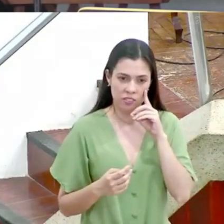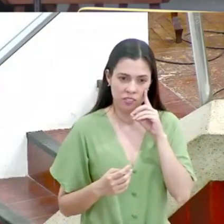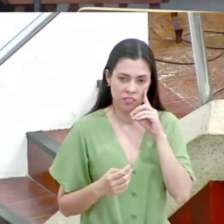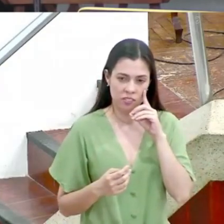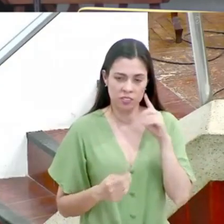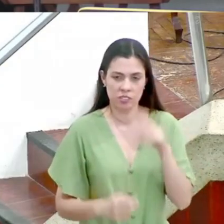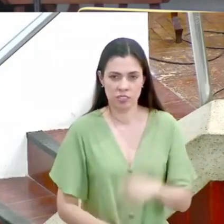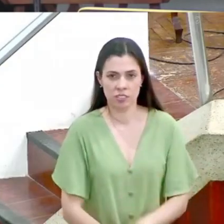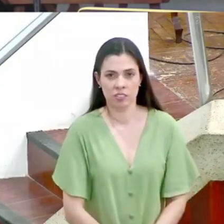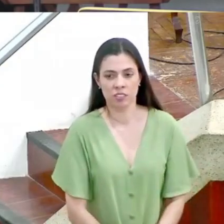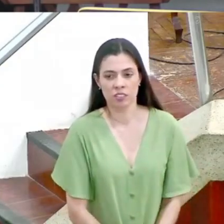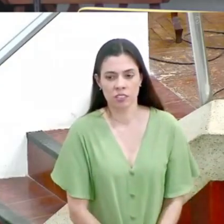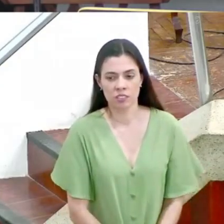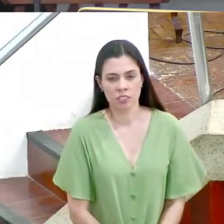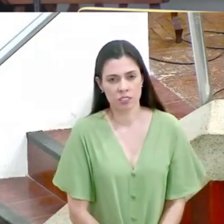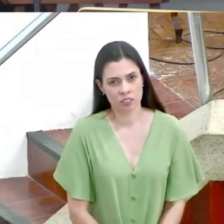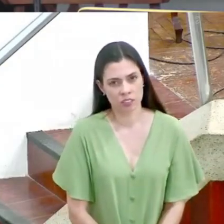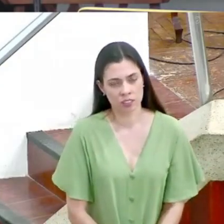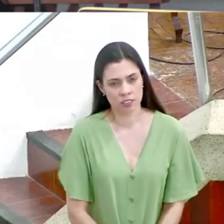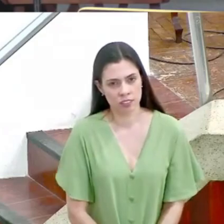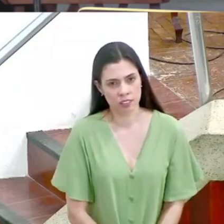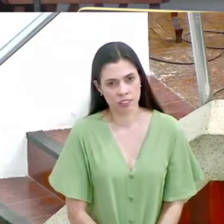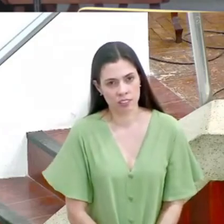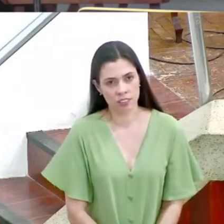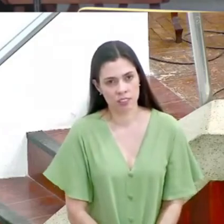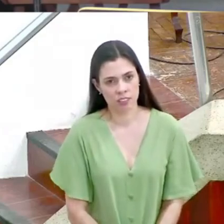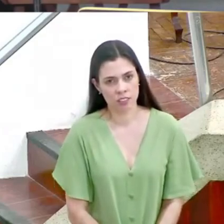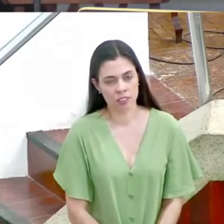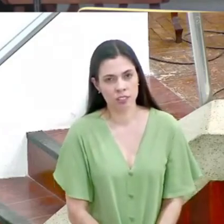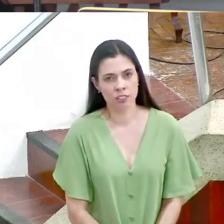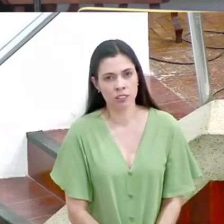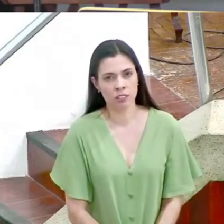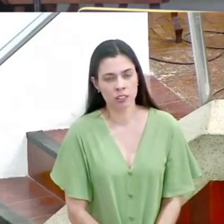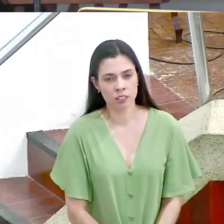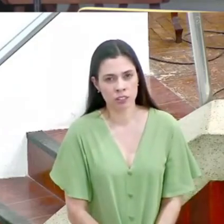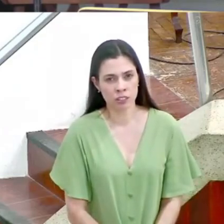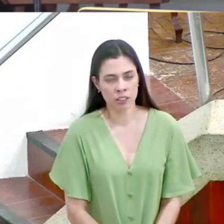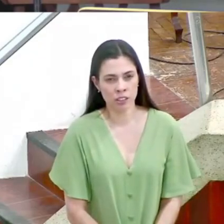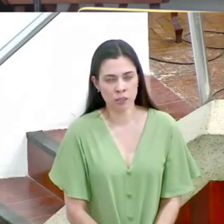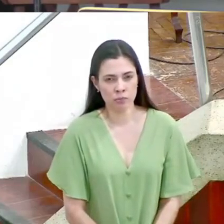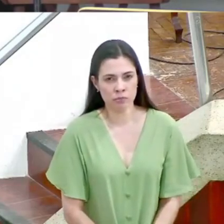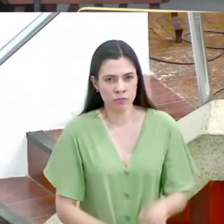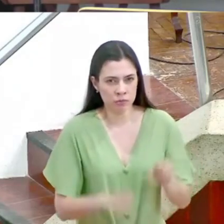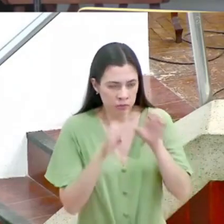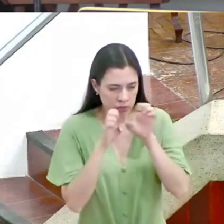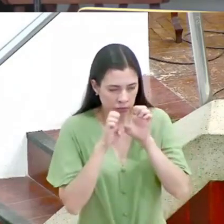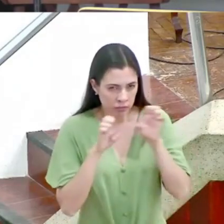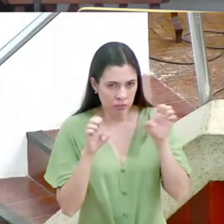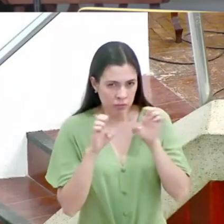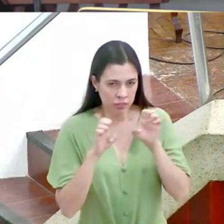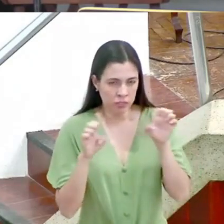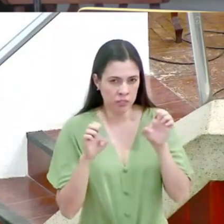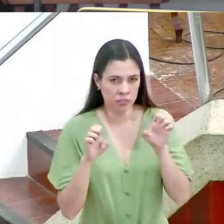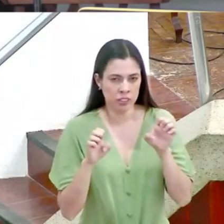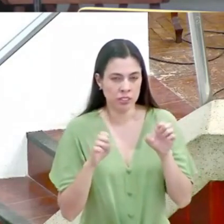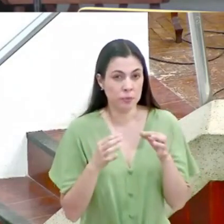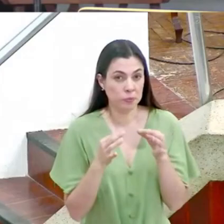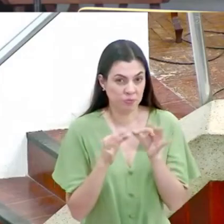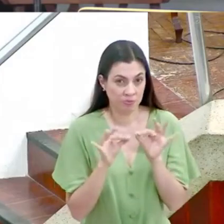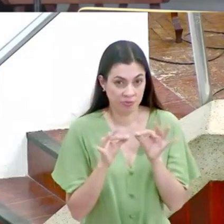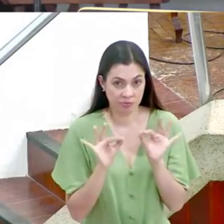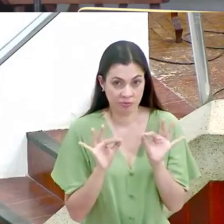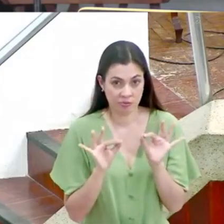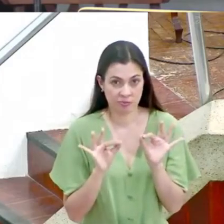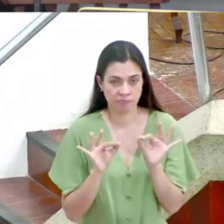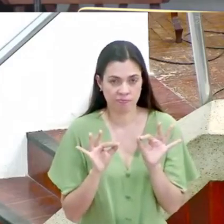segundo as escrituras a mensagem do Evangelho a simples mensagem do